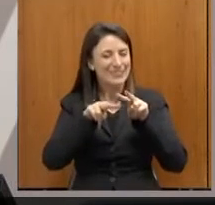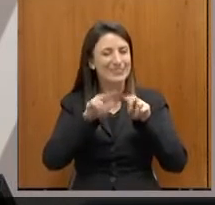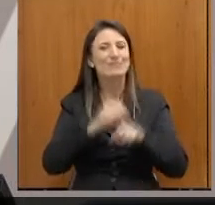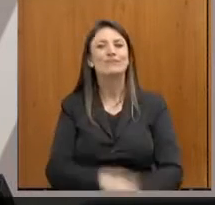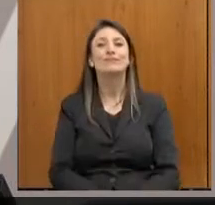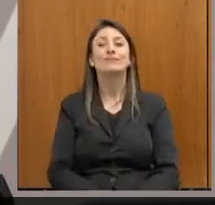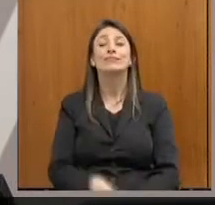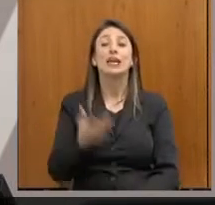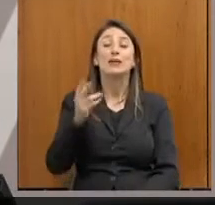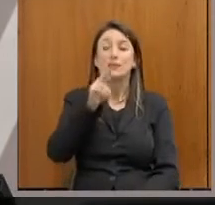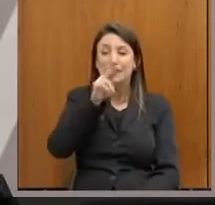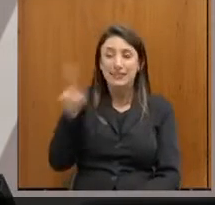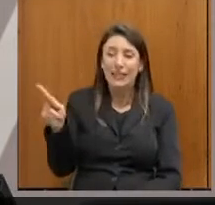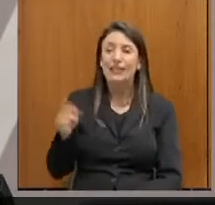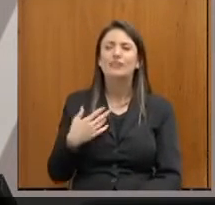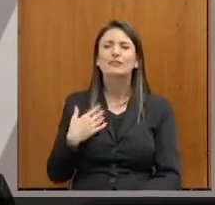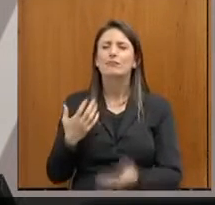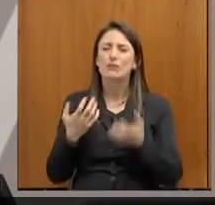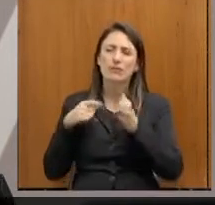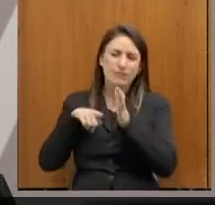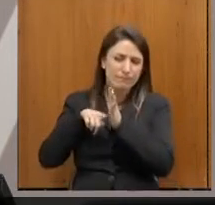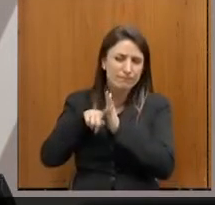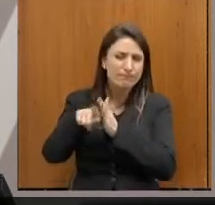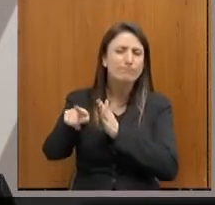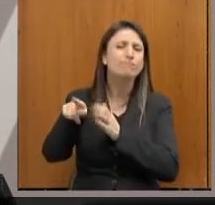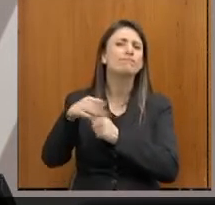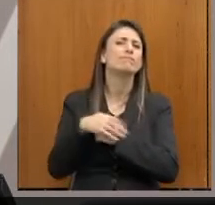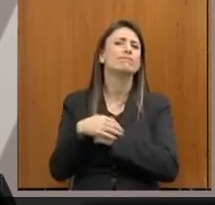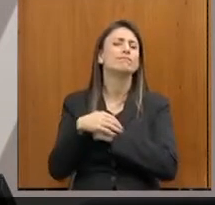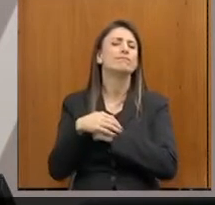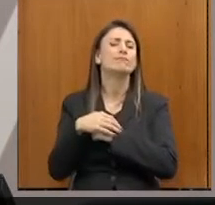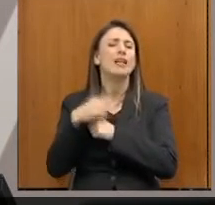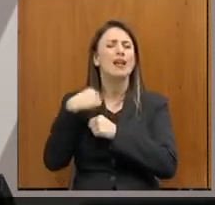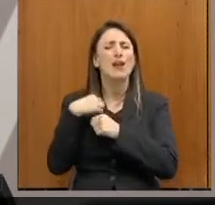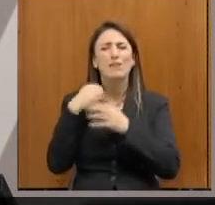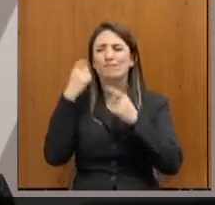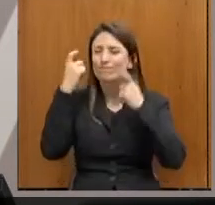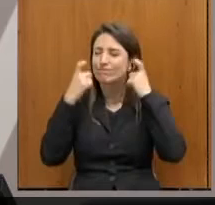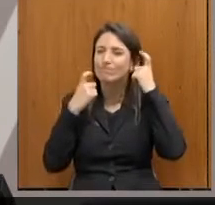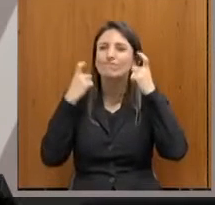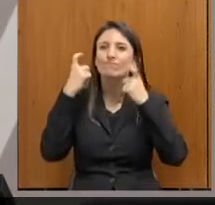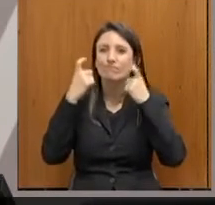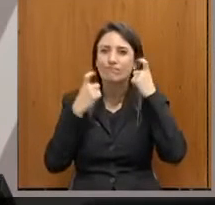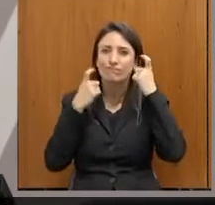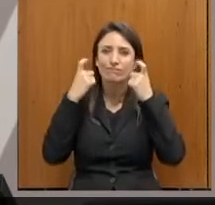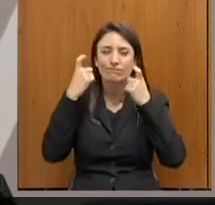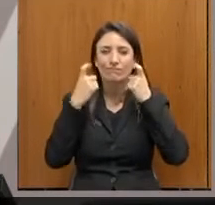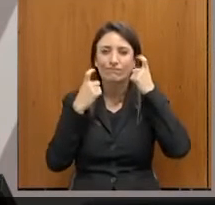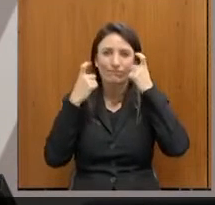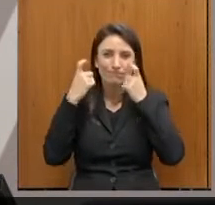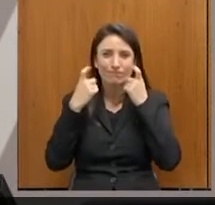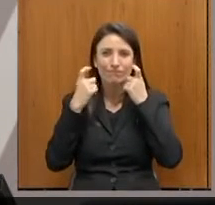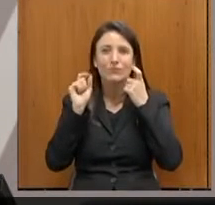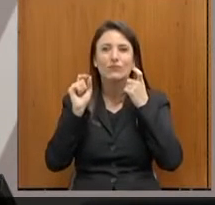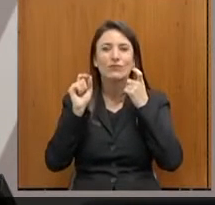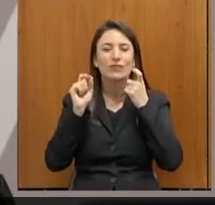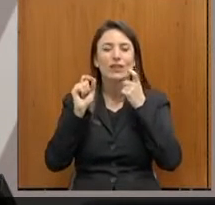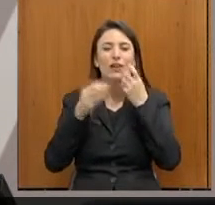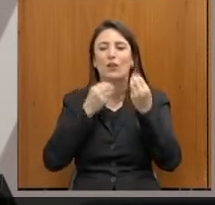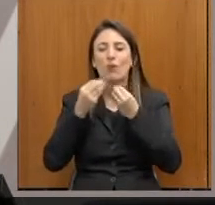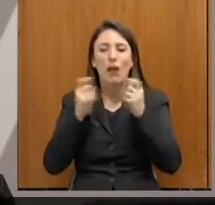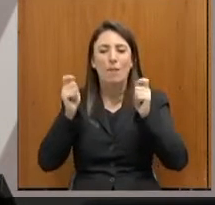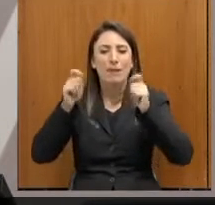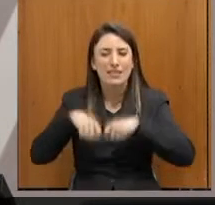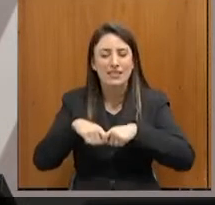gostaria aqui de fazer um questionamento que me traz grande preocupação que é na questão da capacidade de Atendimento